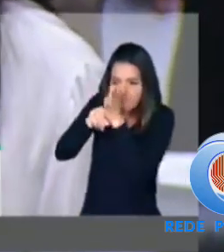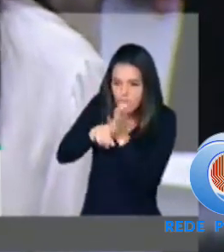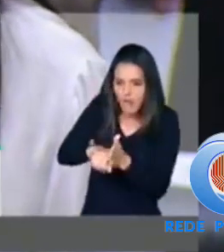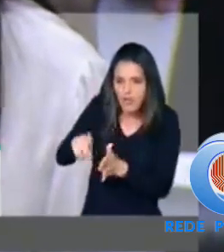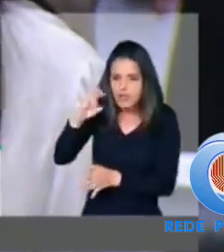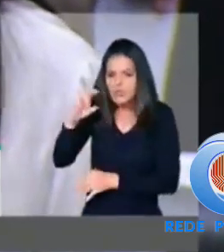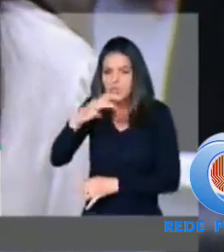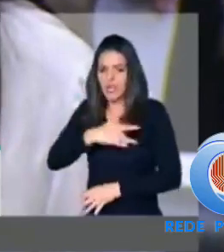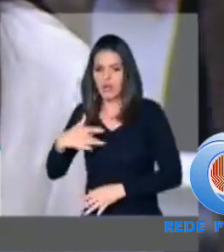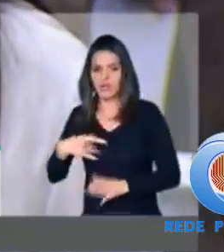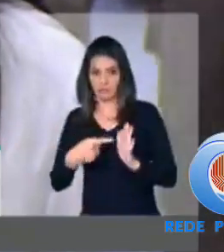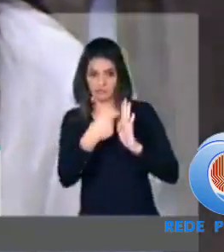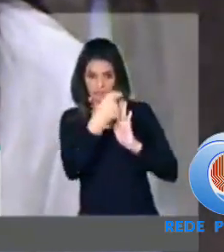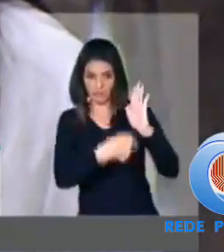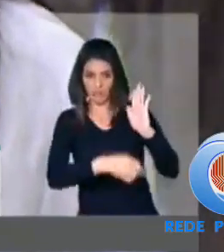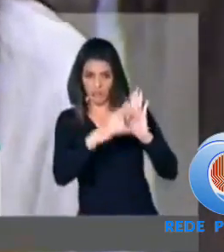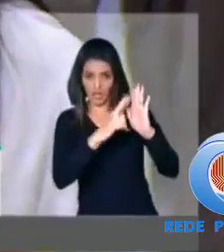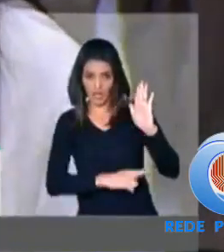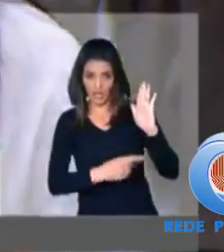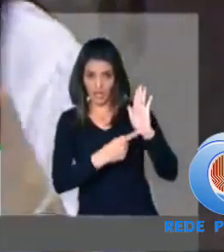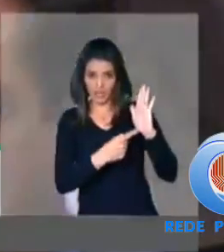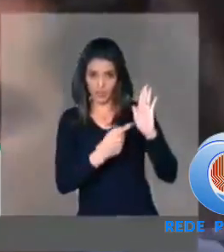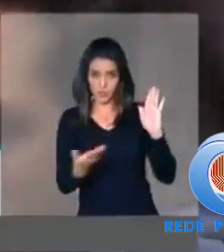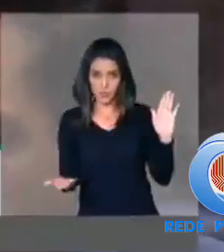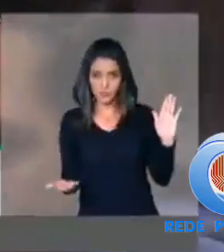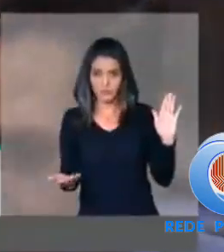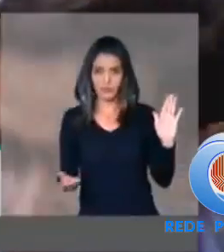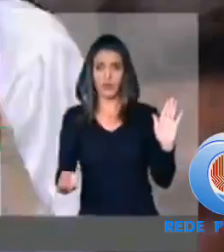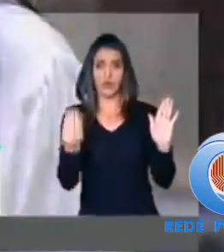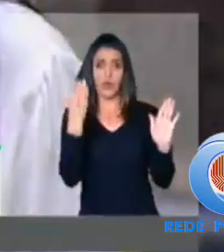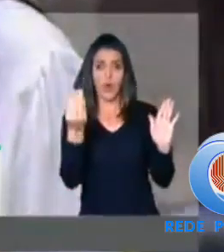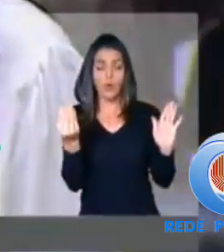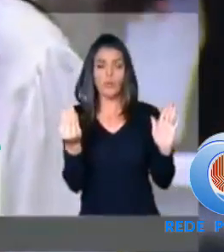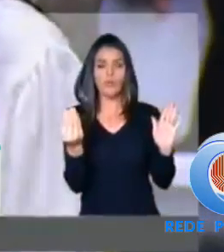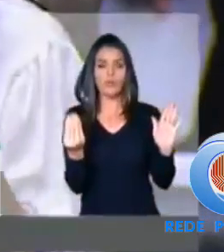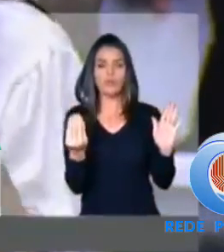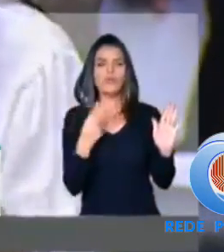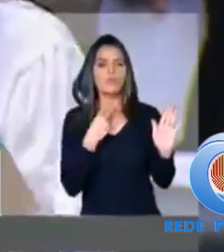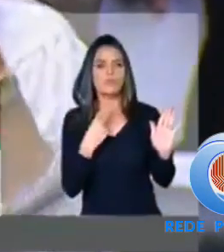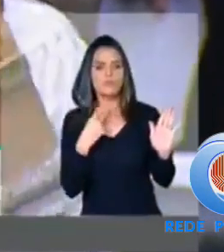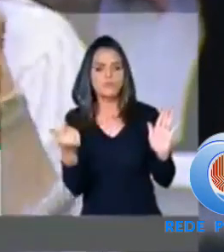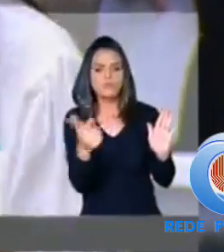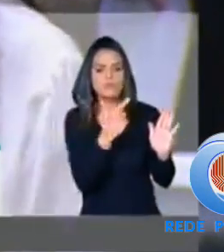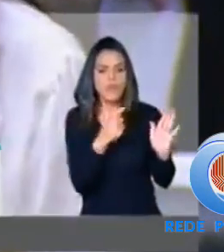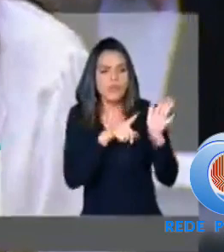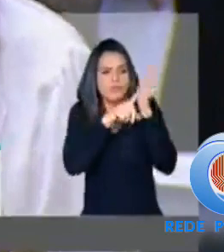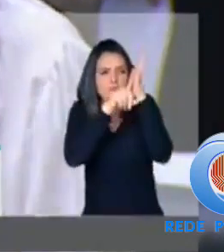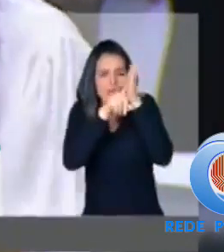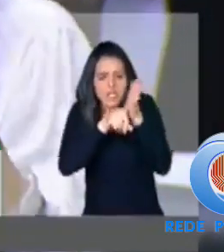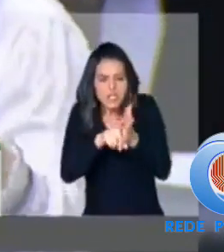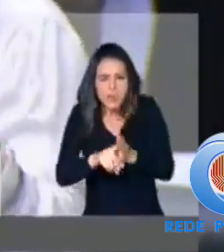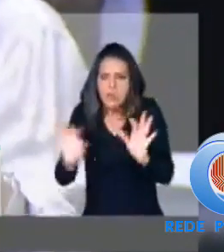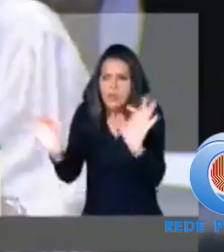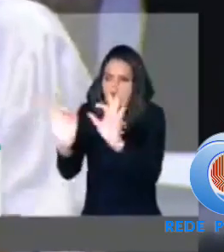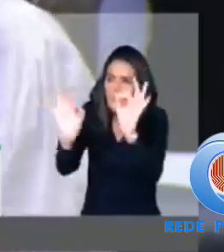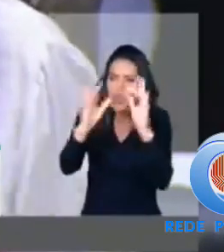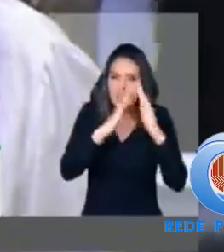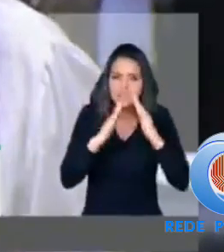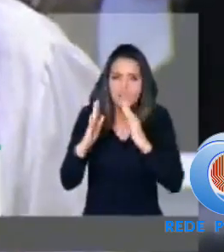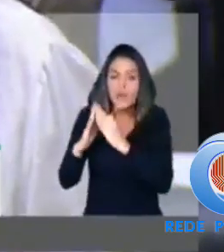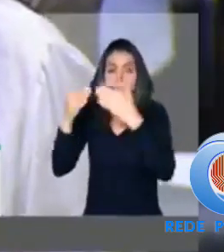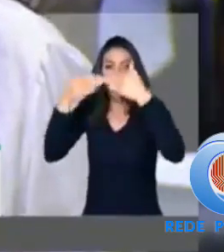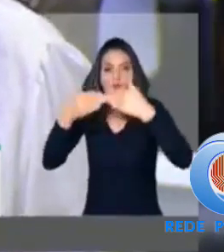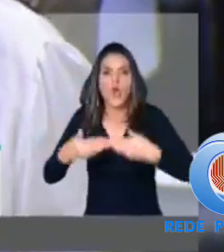É isso que está dito no relatório? Como não haver inspeção em nenhum estabelecimento para iniciar